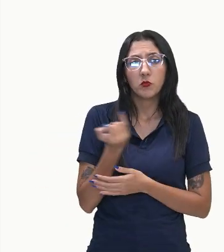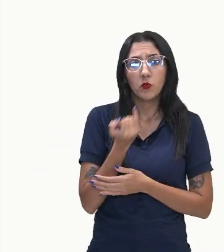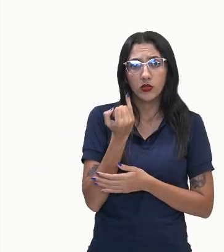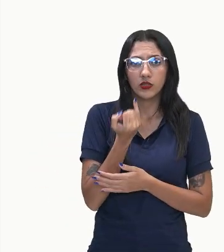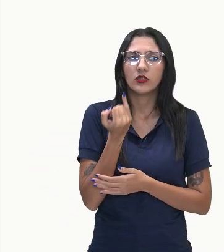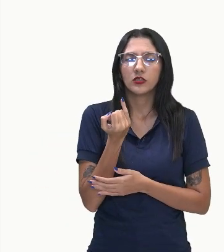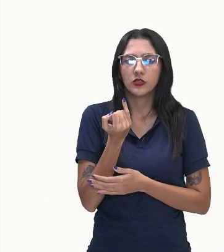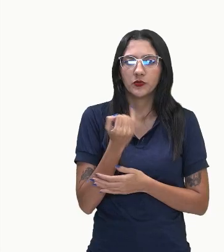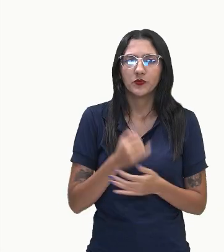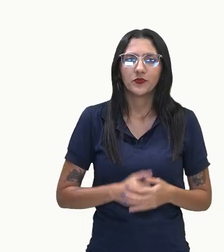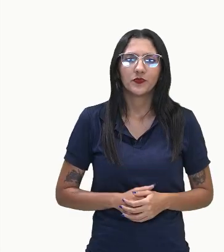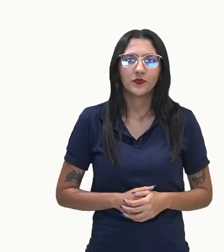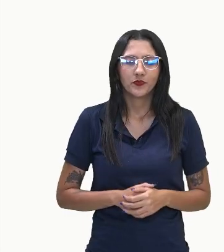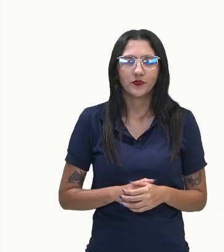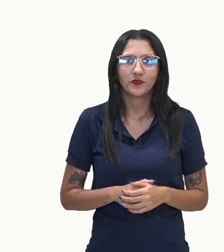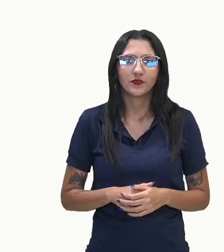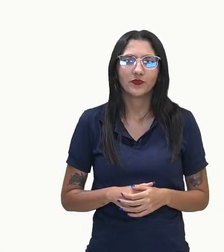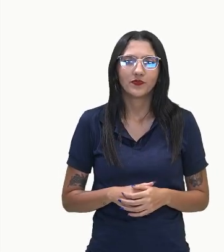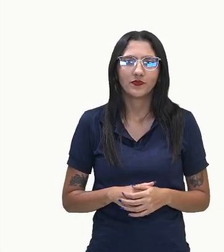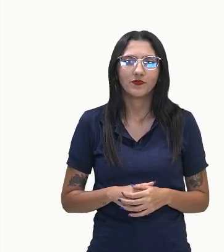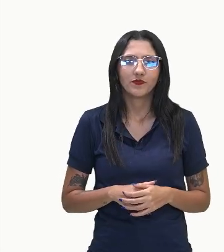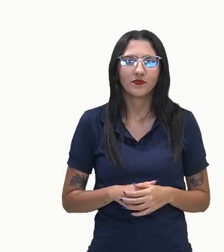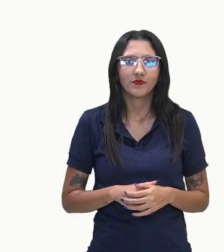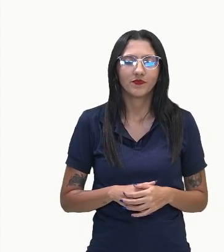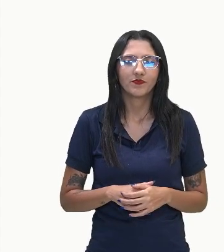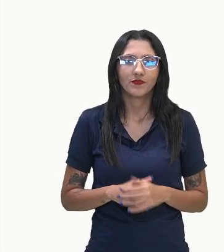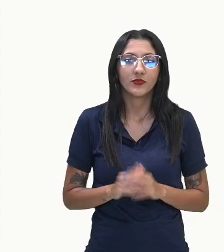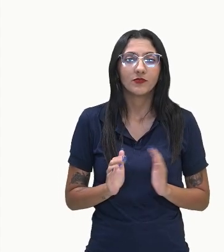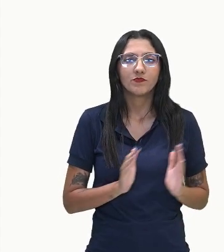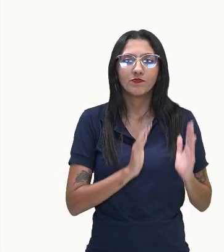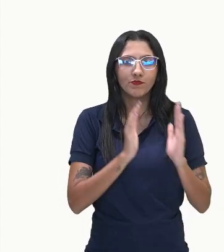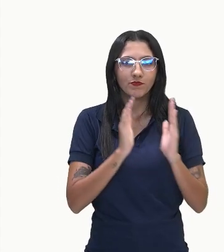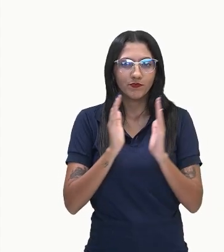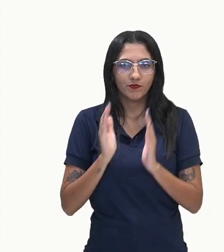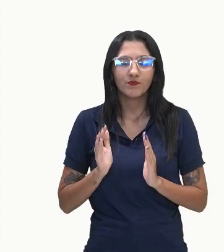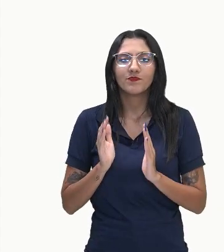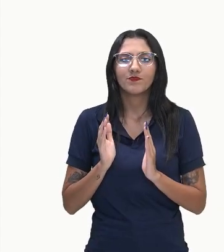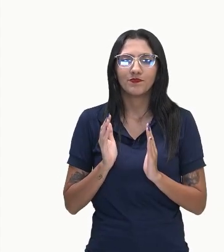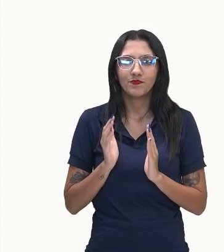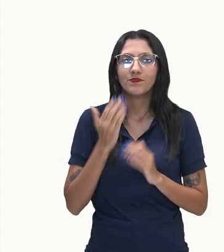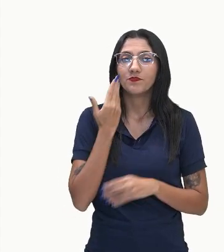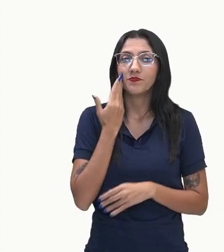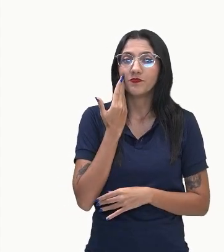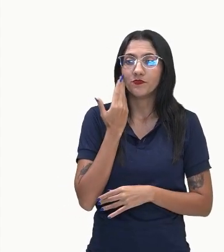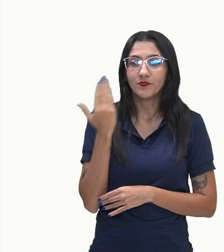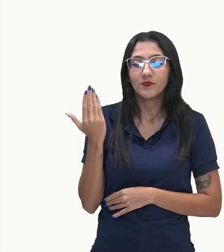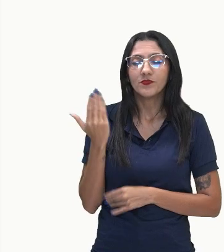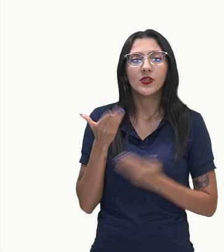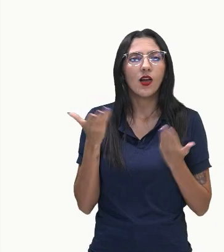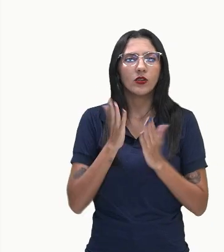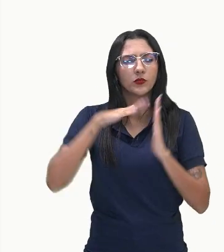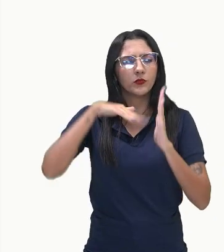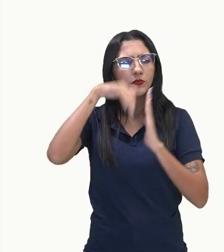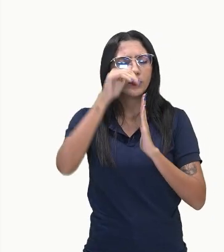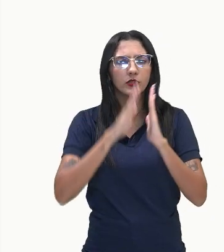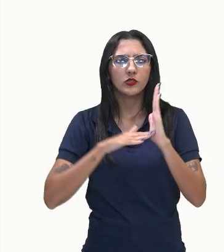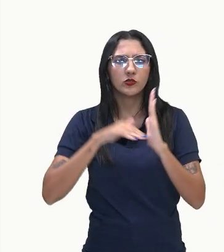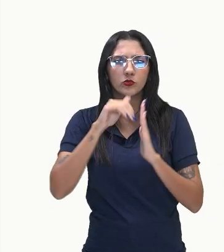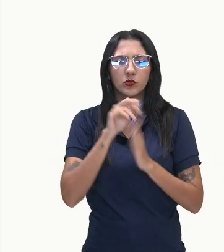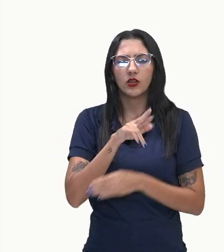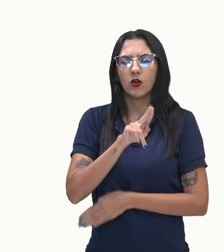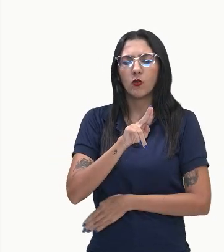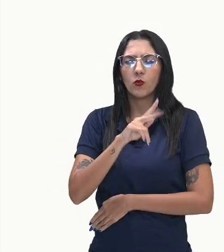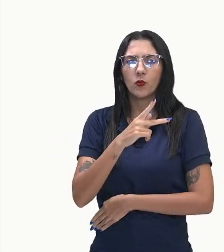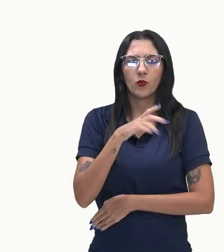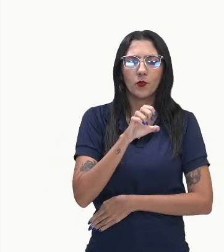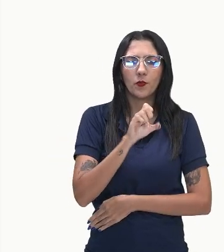vamos conhecer agora um outro período. Primeiramente, a gente vai falar sobre as pinturas rupestres, certo?